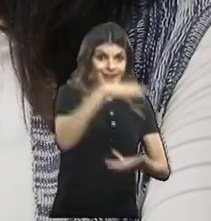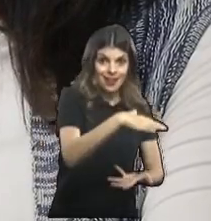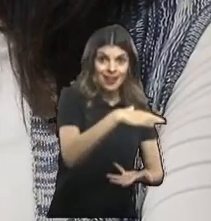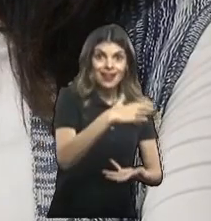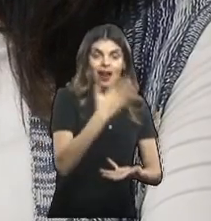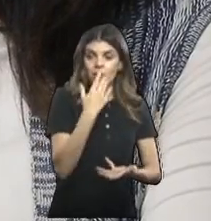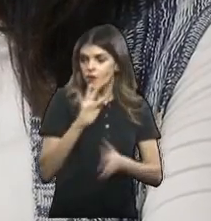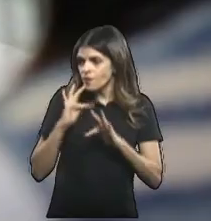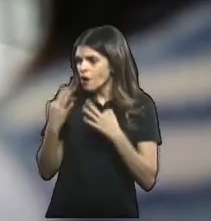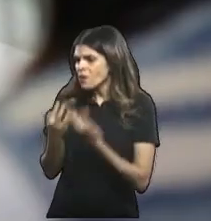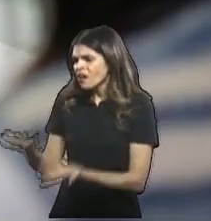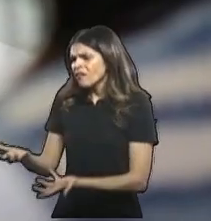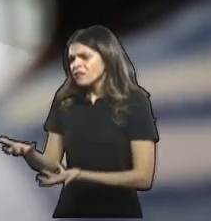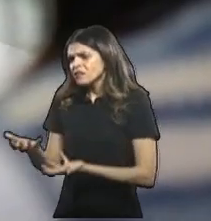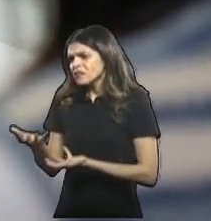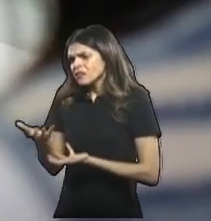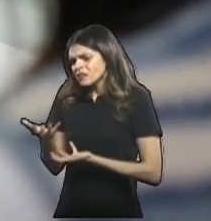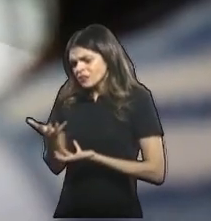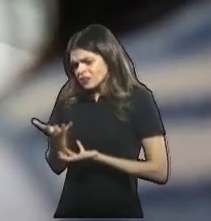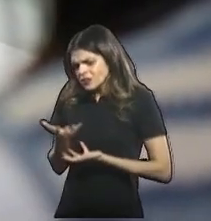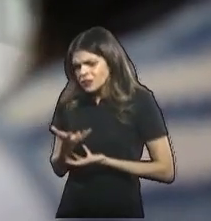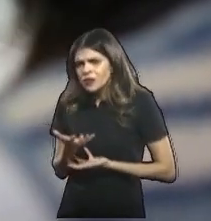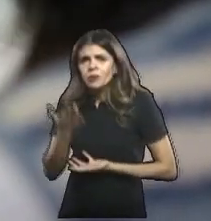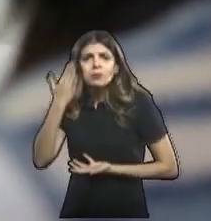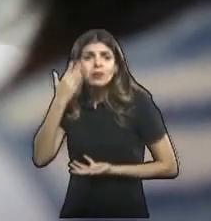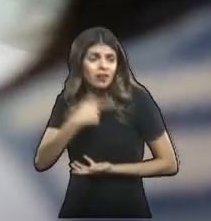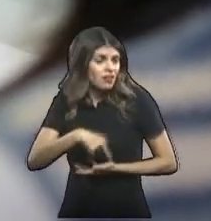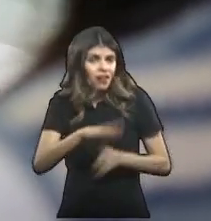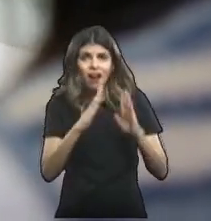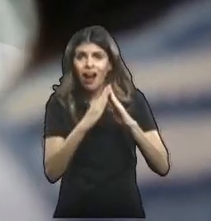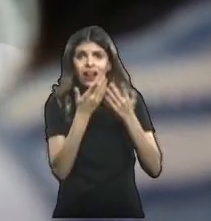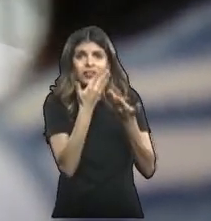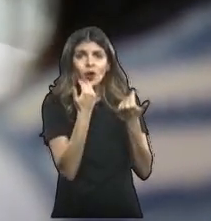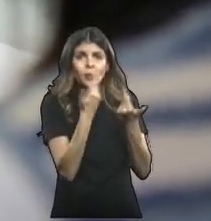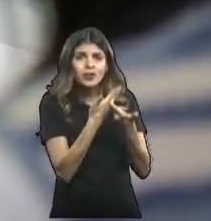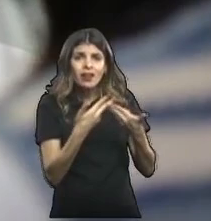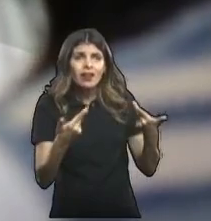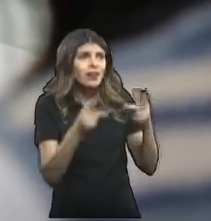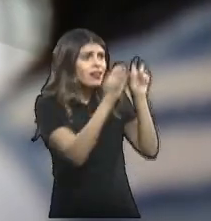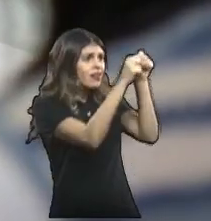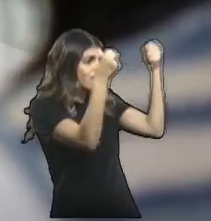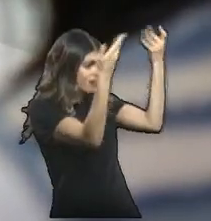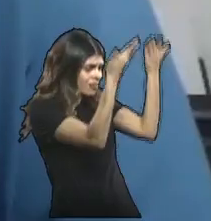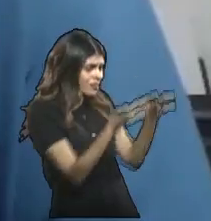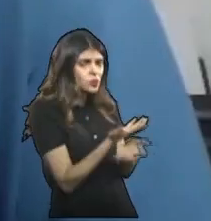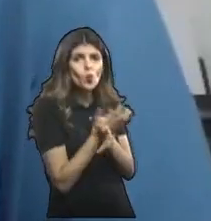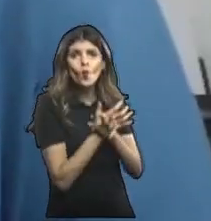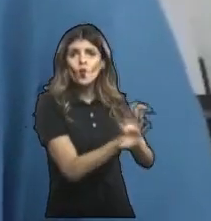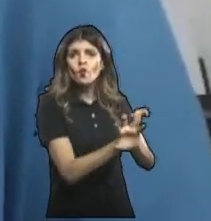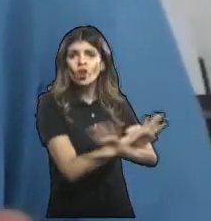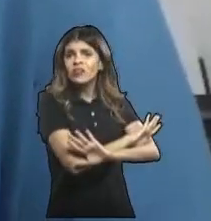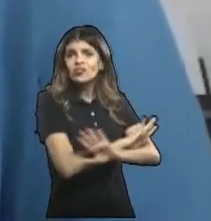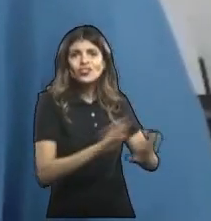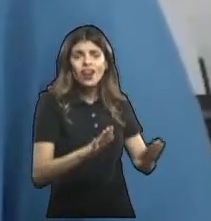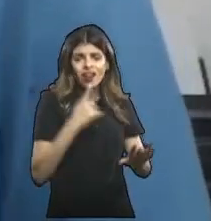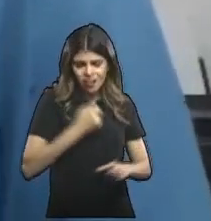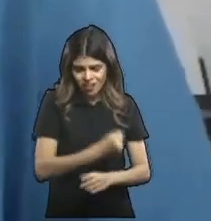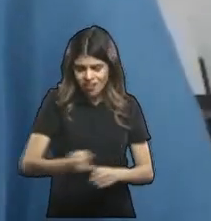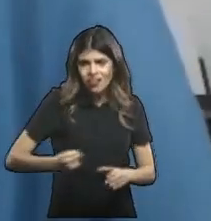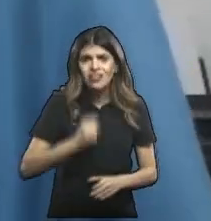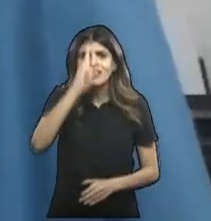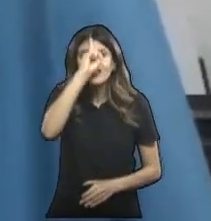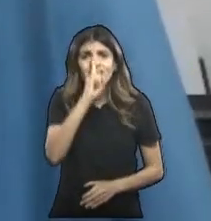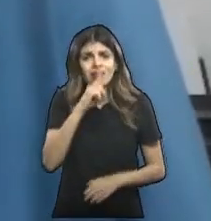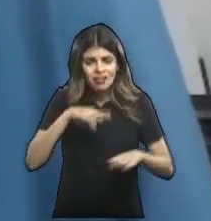alimento e eles já não tinham mais nada, né? Já estavam ali fazendo um angu